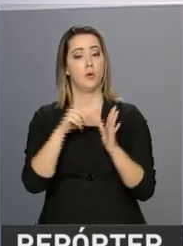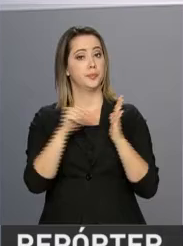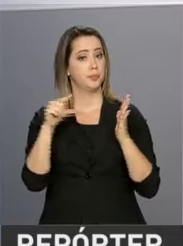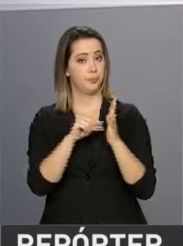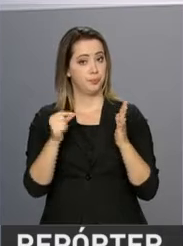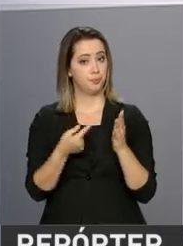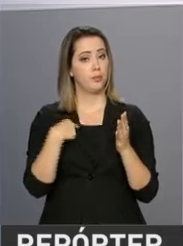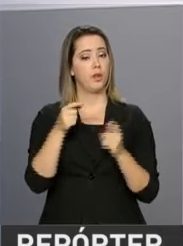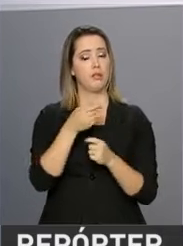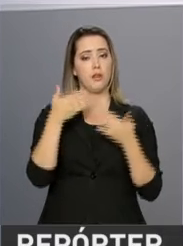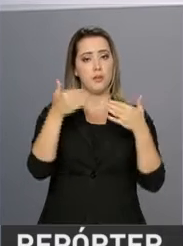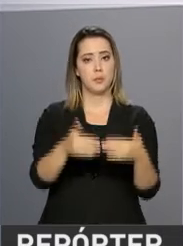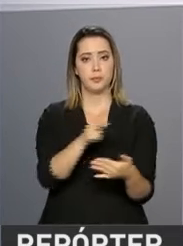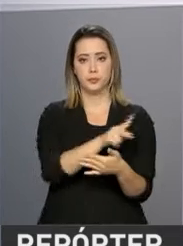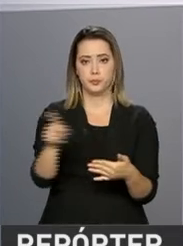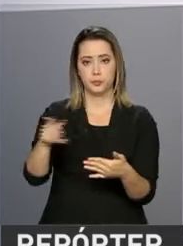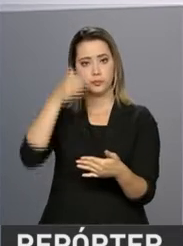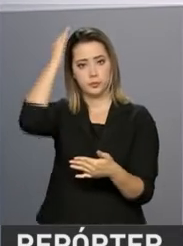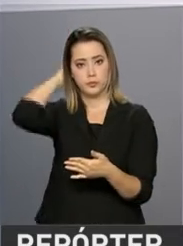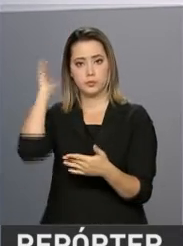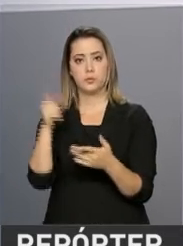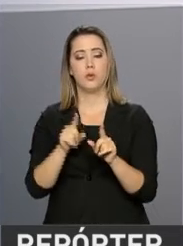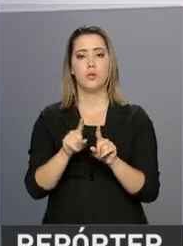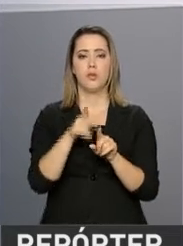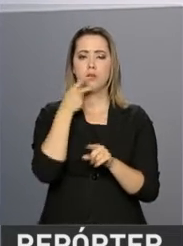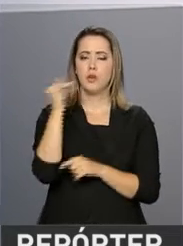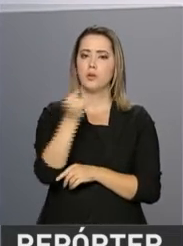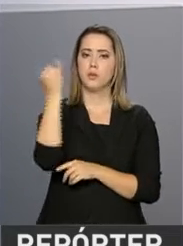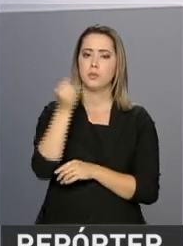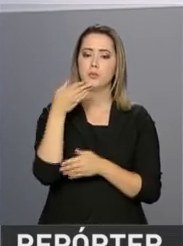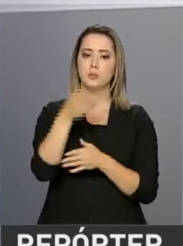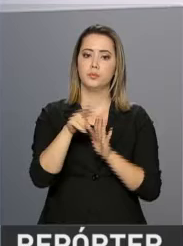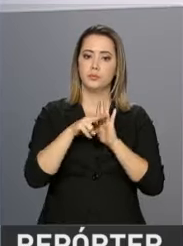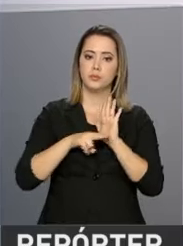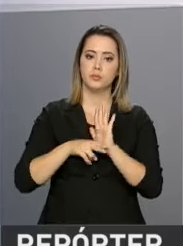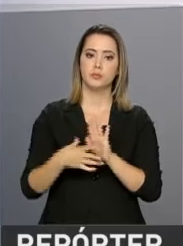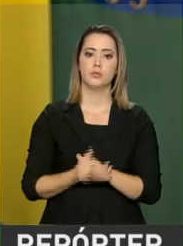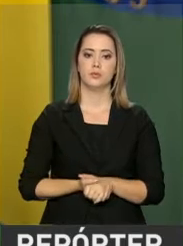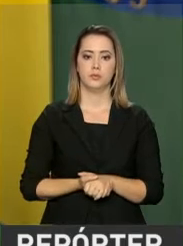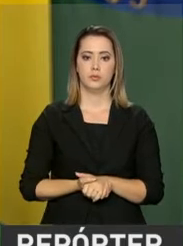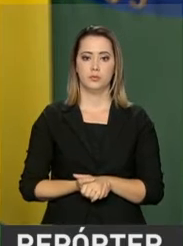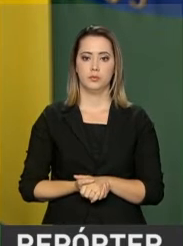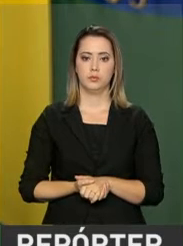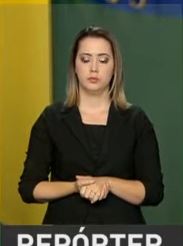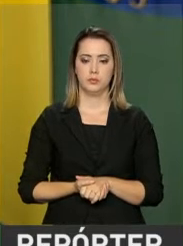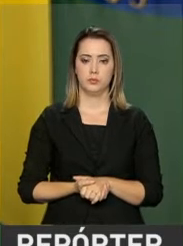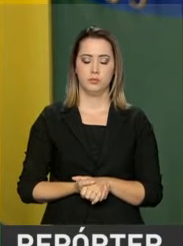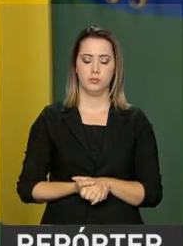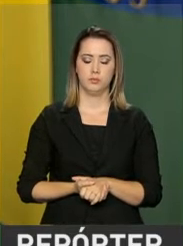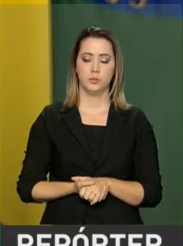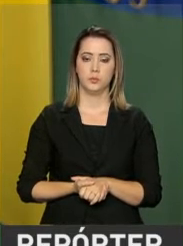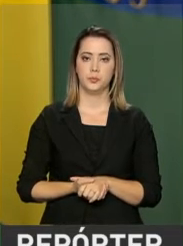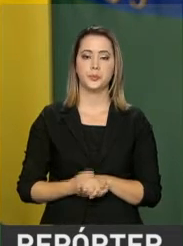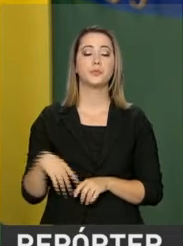e contou com a presença do presidente michel temer que comentou a importância da medicina quando